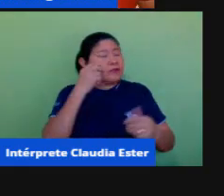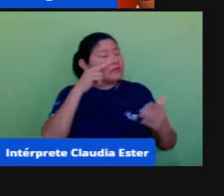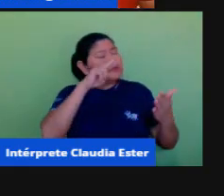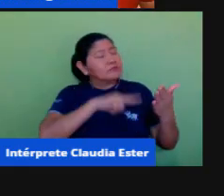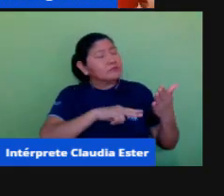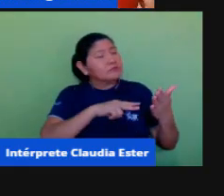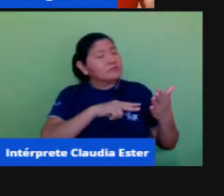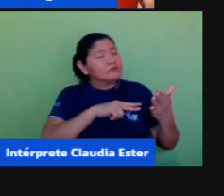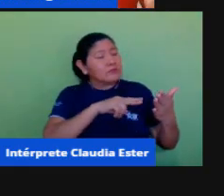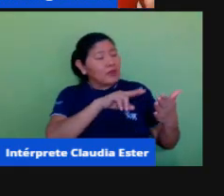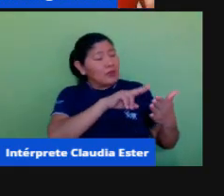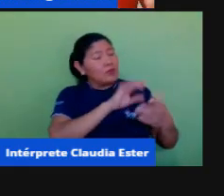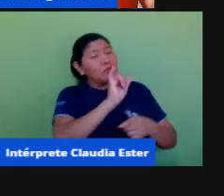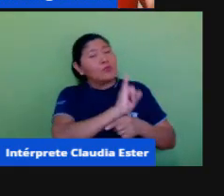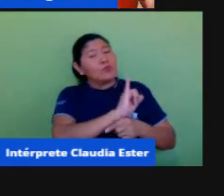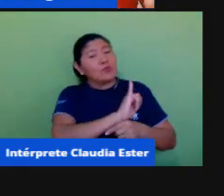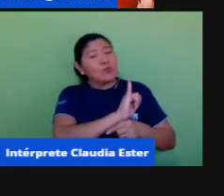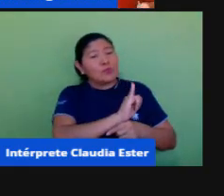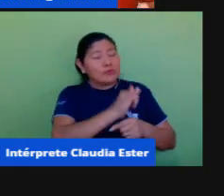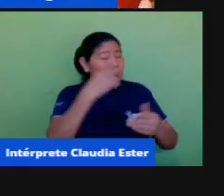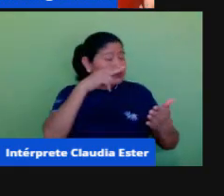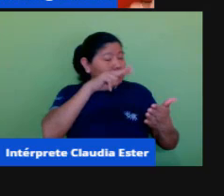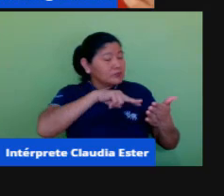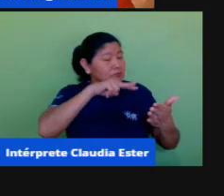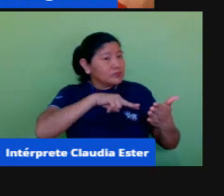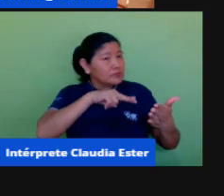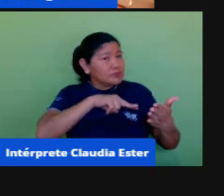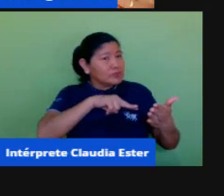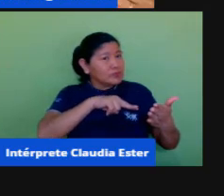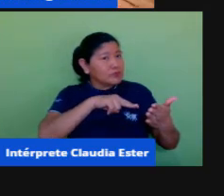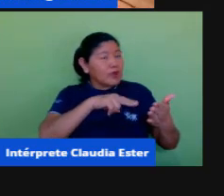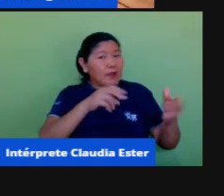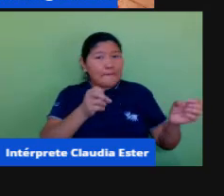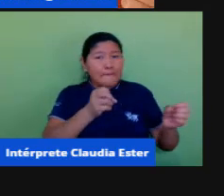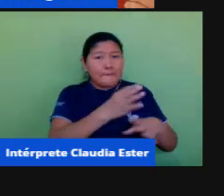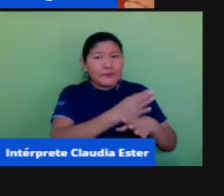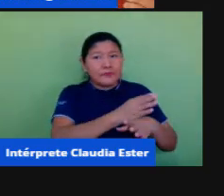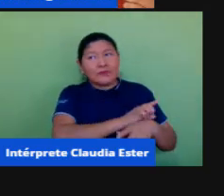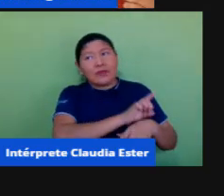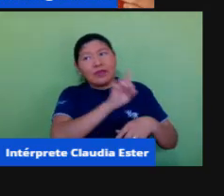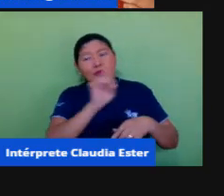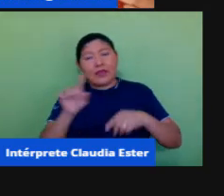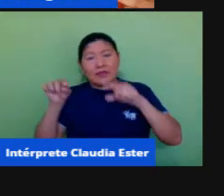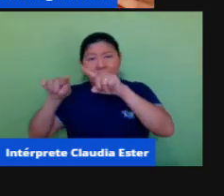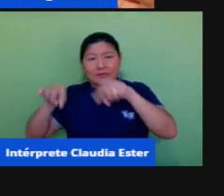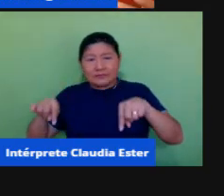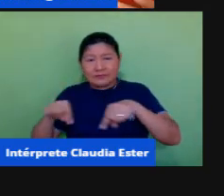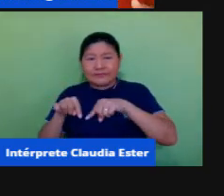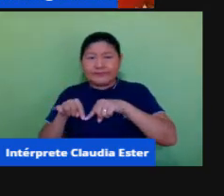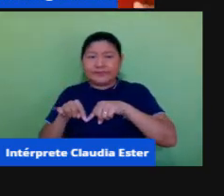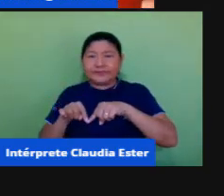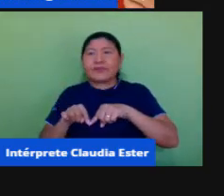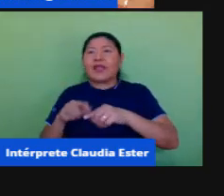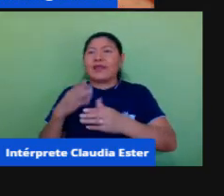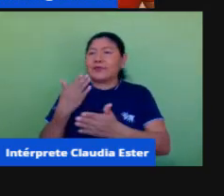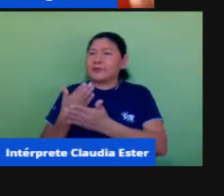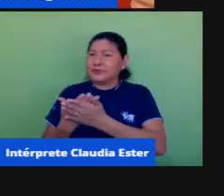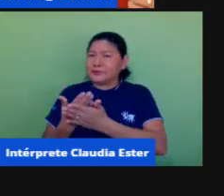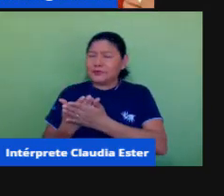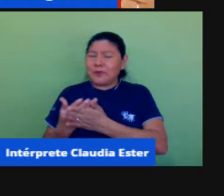assistiram essas videoaulas e a partir daí a gente vinha para a sala de aula fazer exercícios